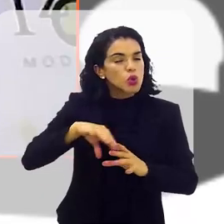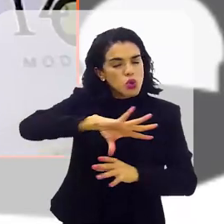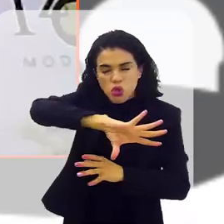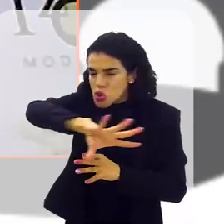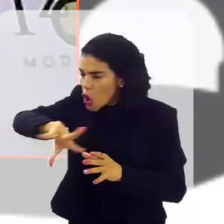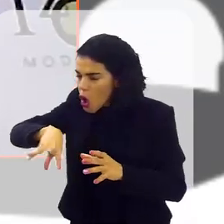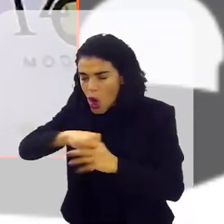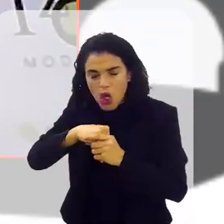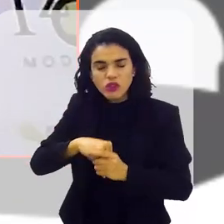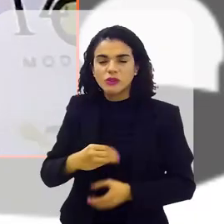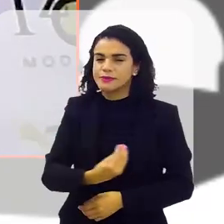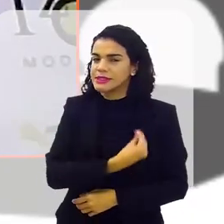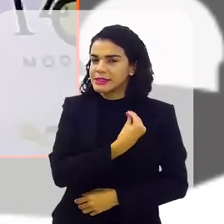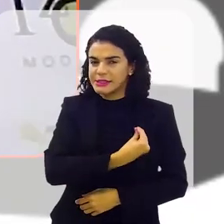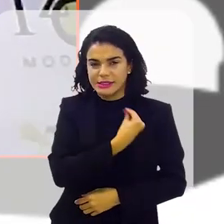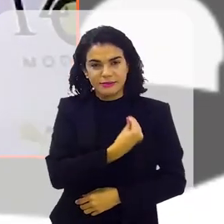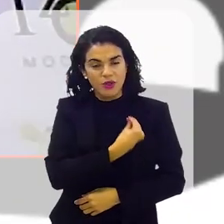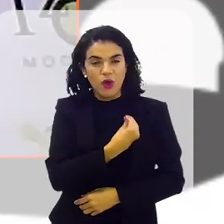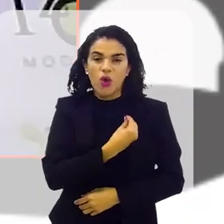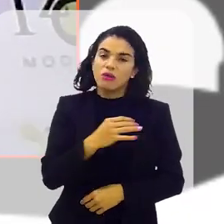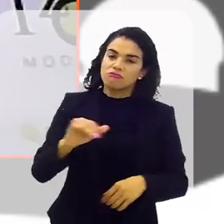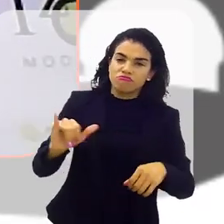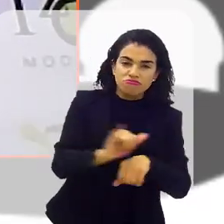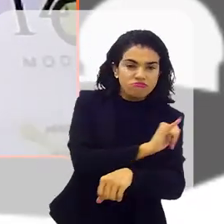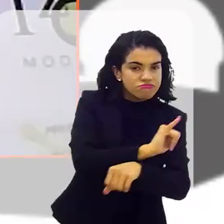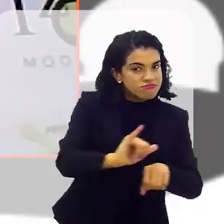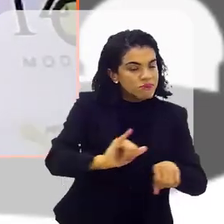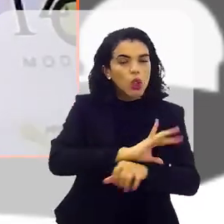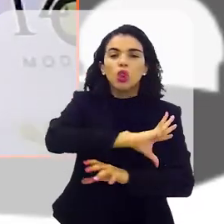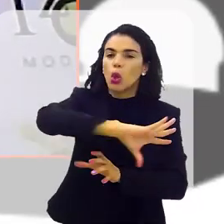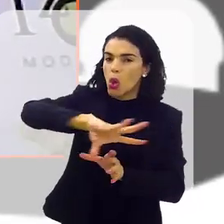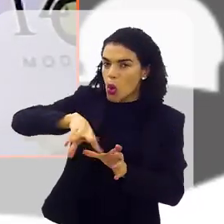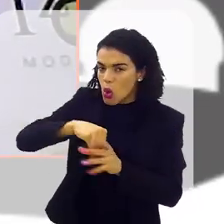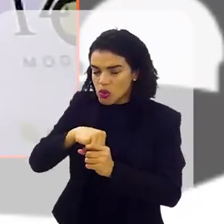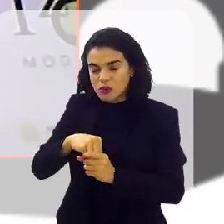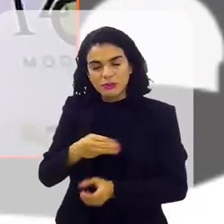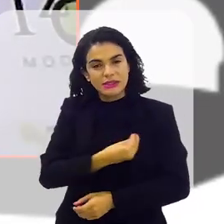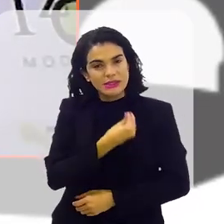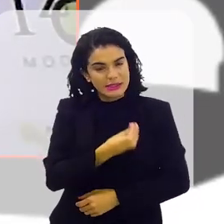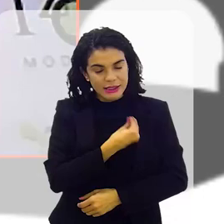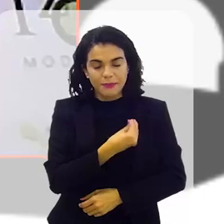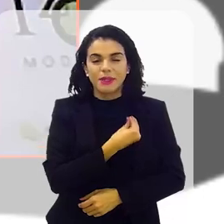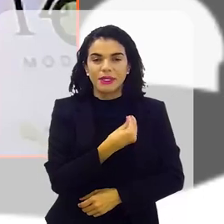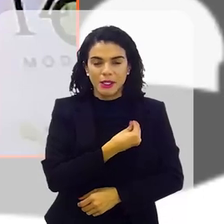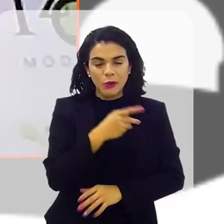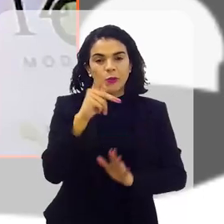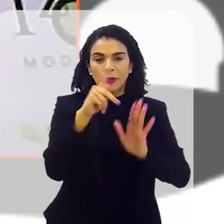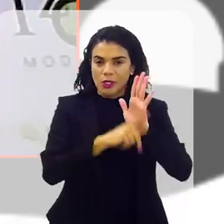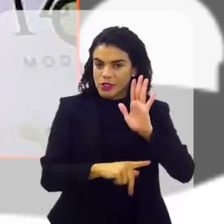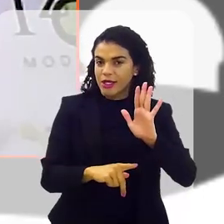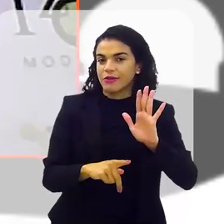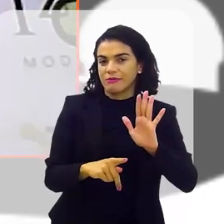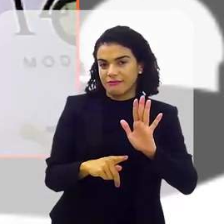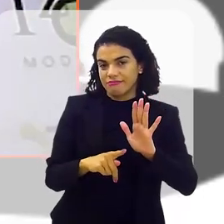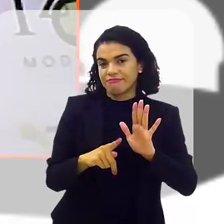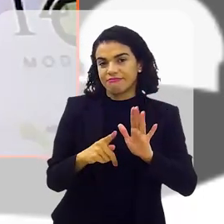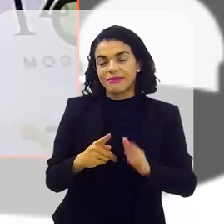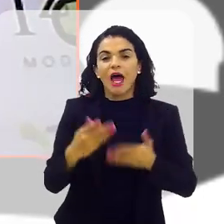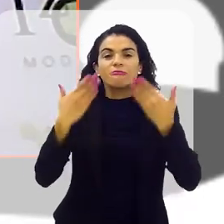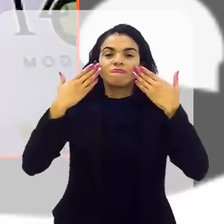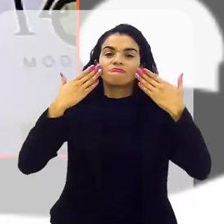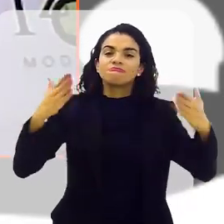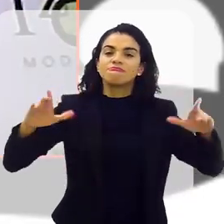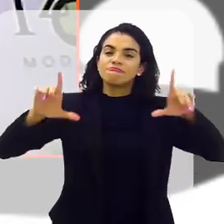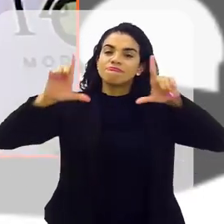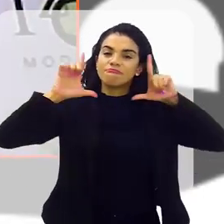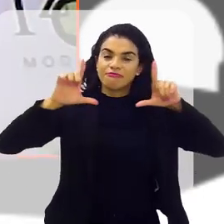ninguém todos participam de uma forma ou de outra todos vão participar todo mundo que participar do projeto tem que